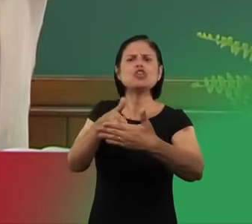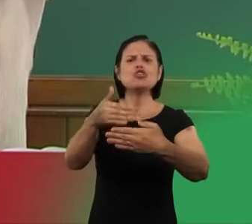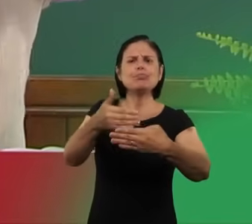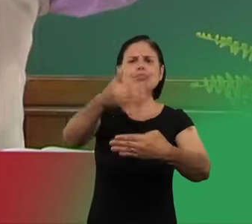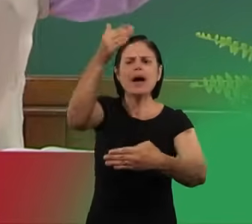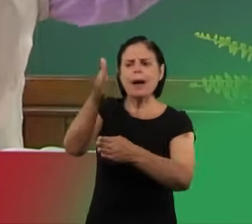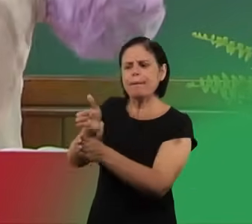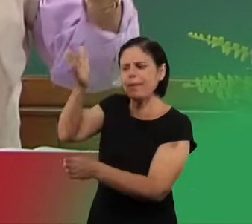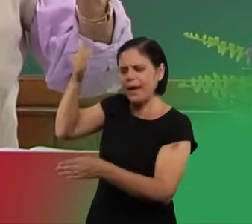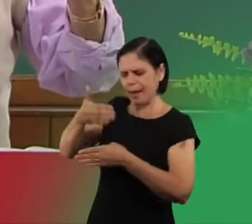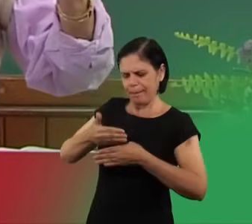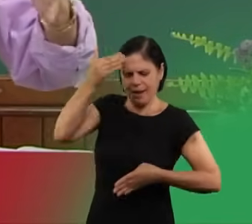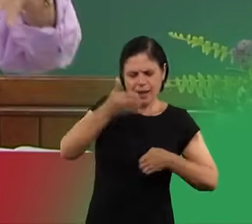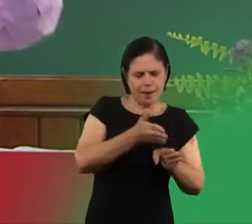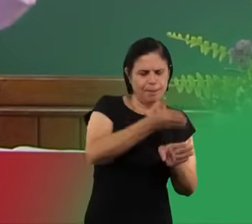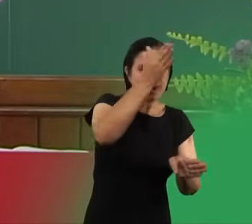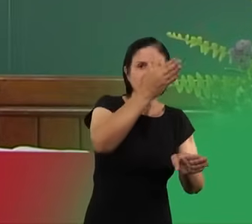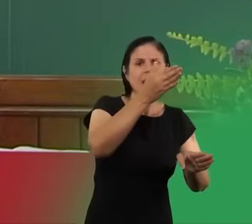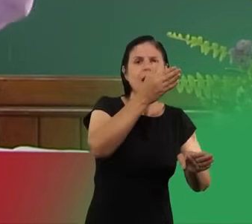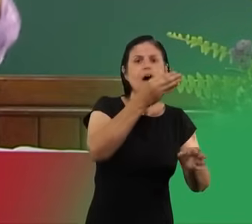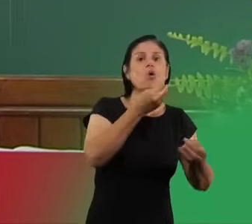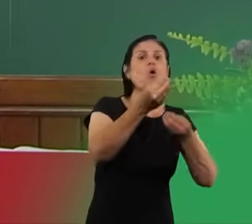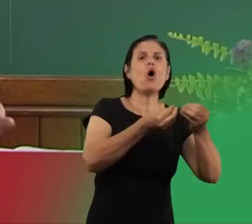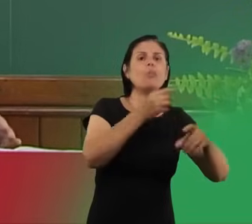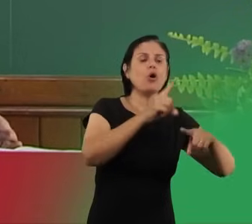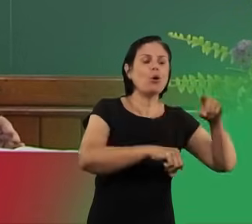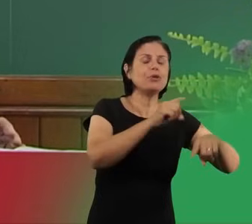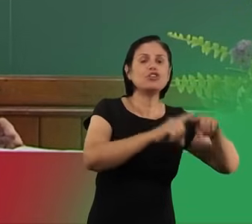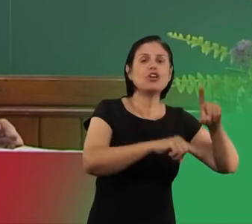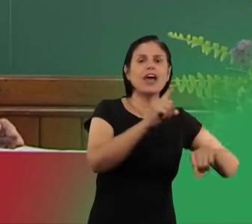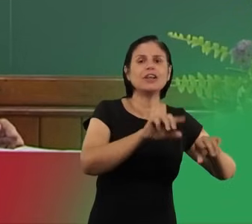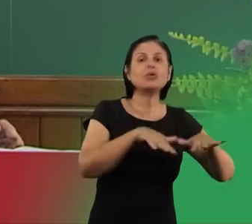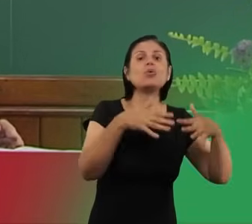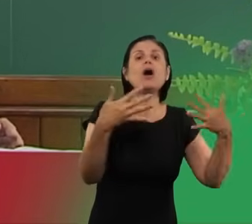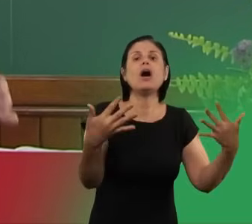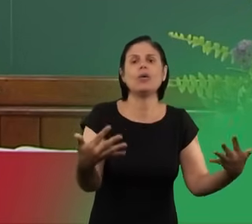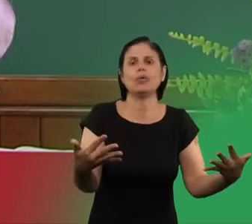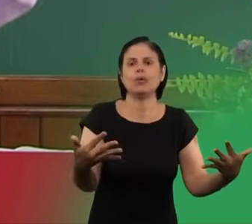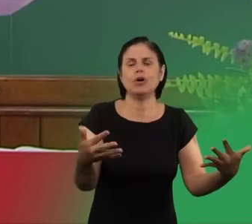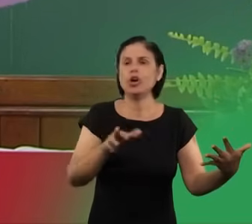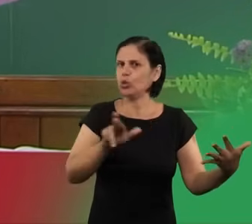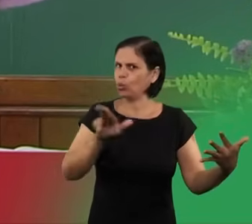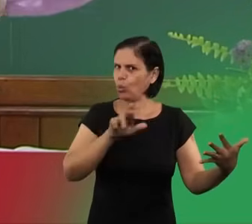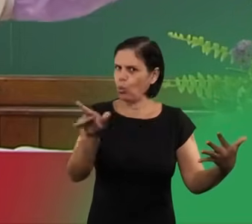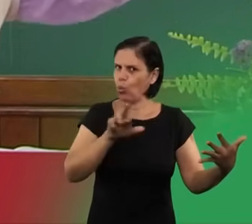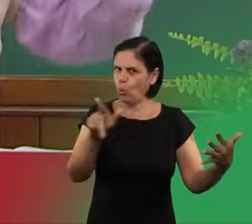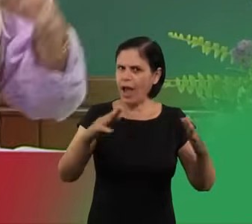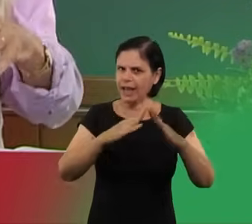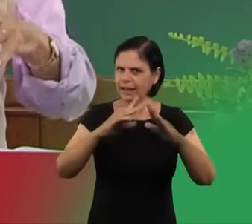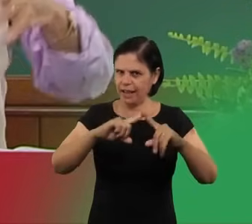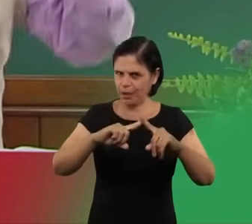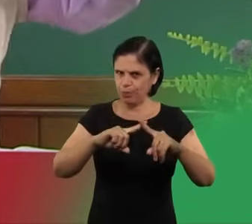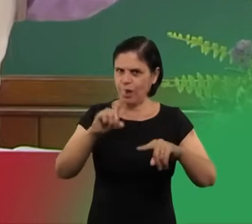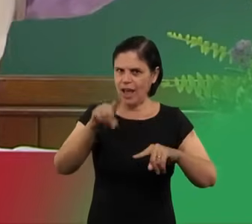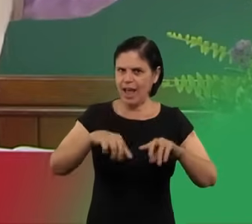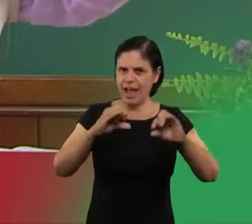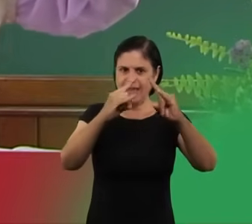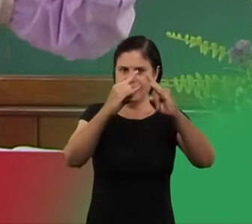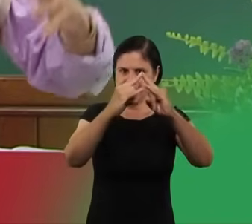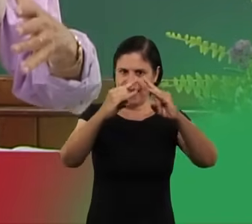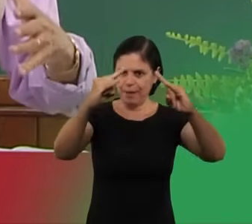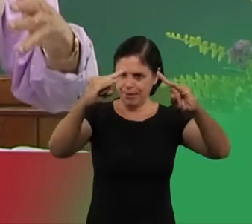tabernáculo de Deus, que é a construção de Deus, que não é templo, é tabernáculo, é